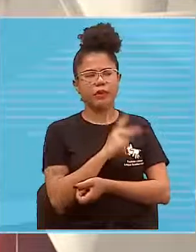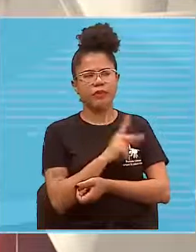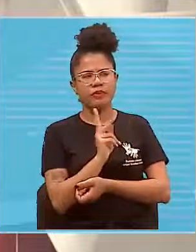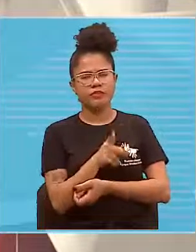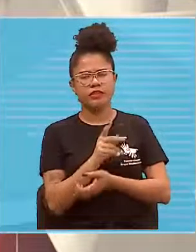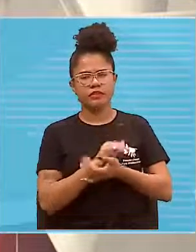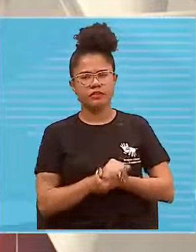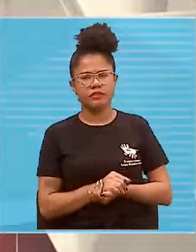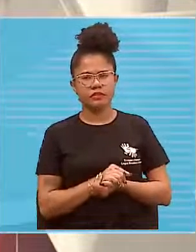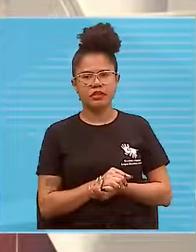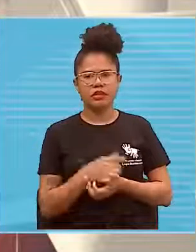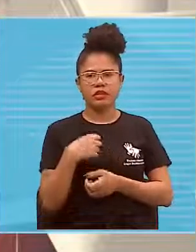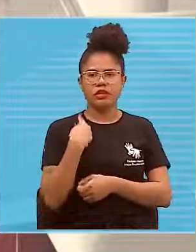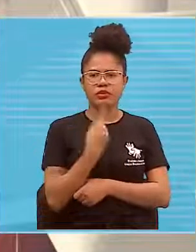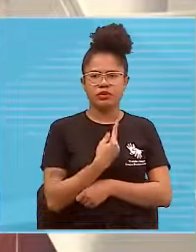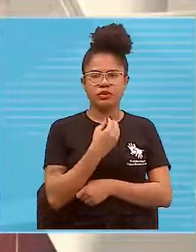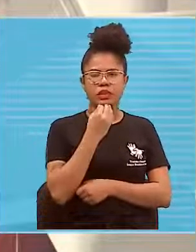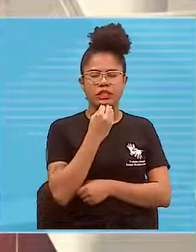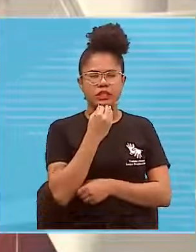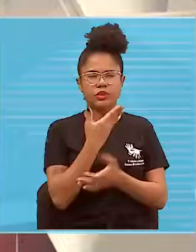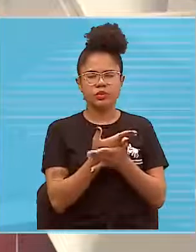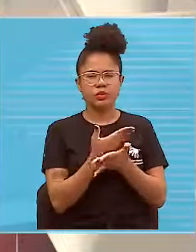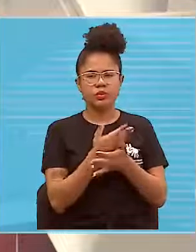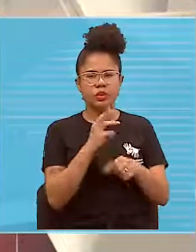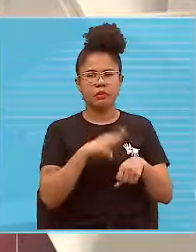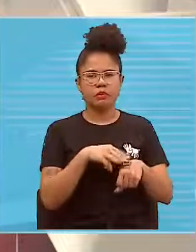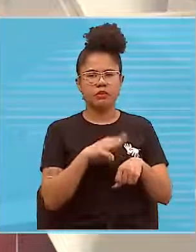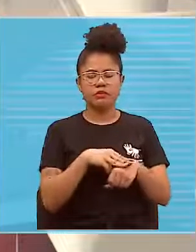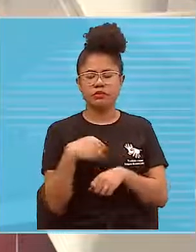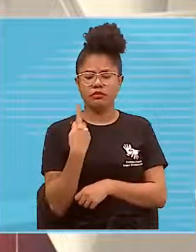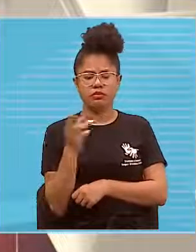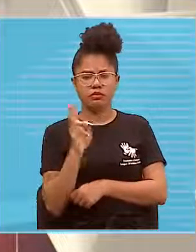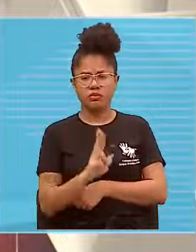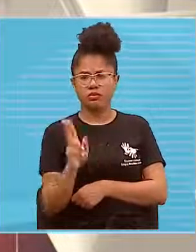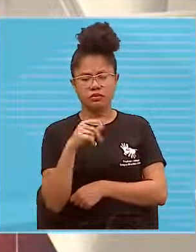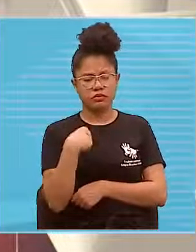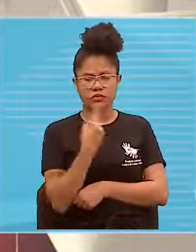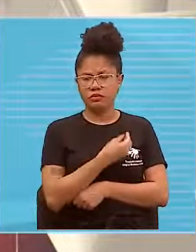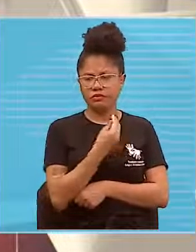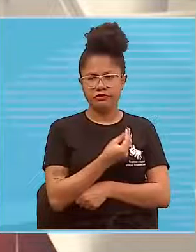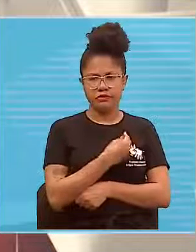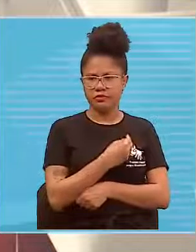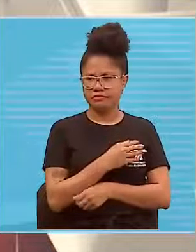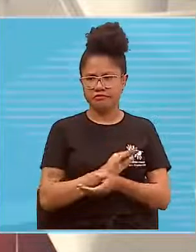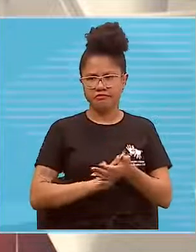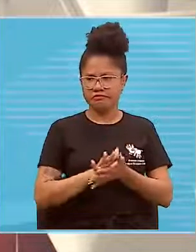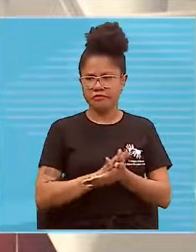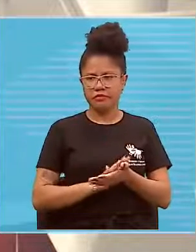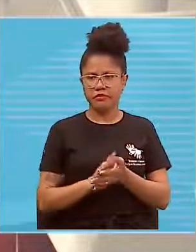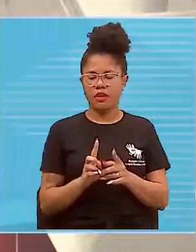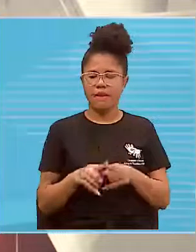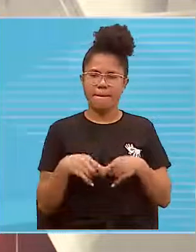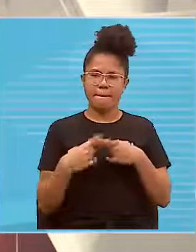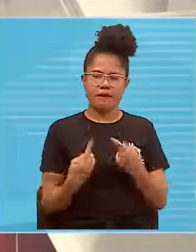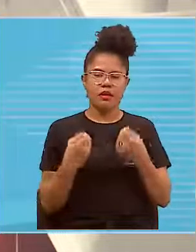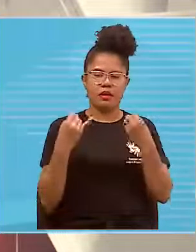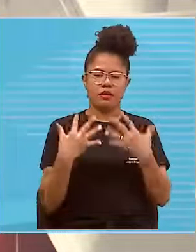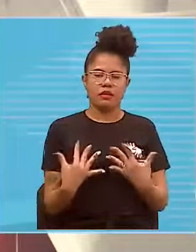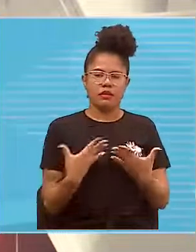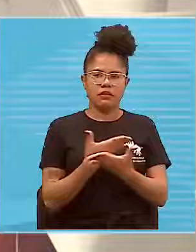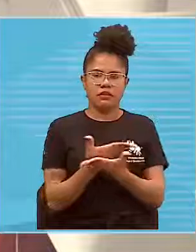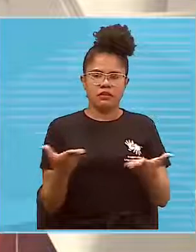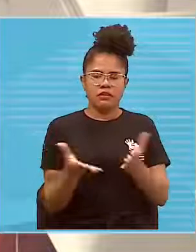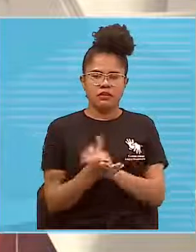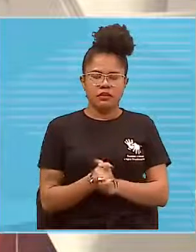muito que a gente vê na matemática, a gente não usa no dia a dia. Gente, garanto para vocês,